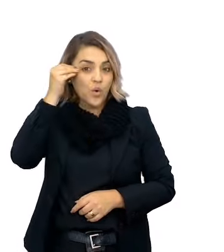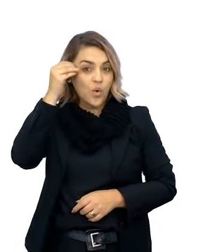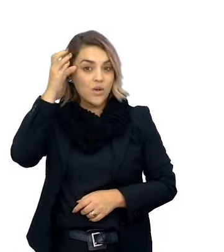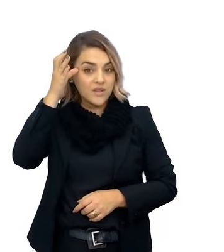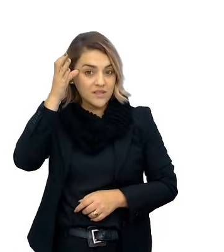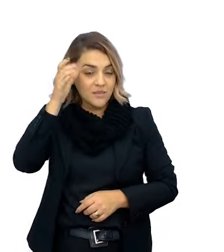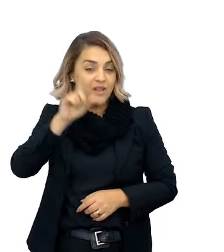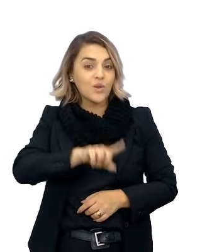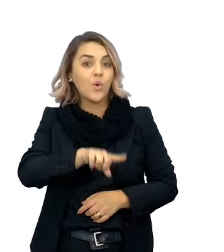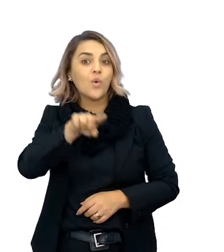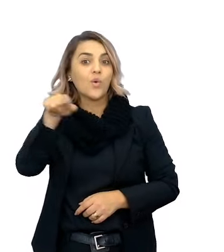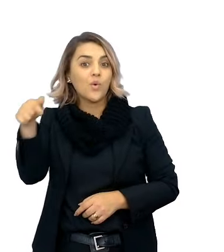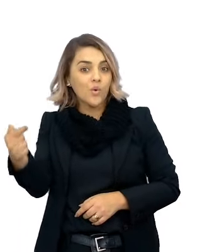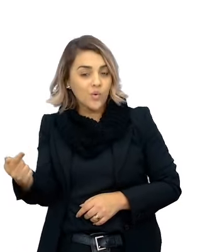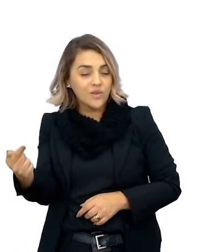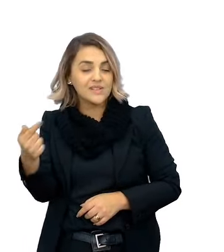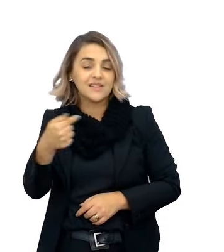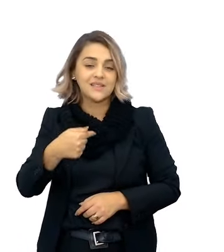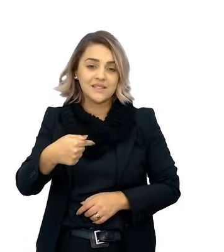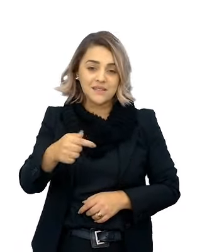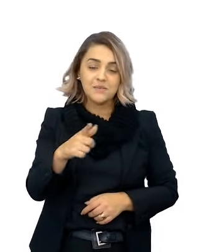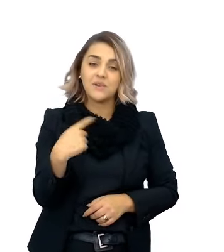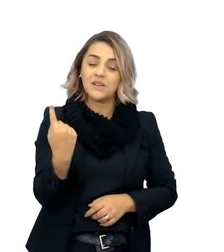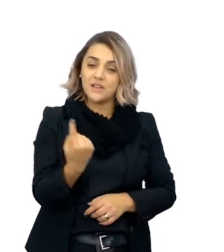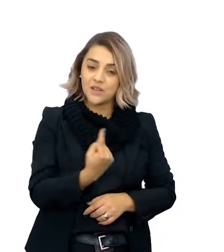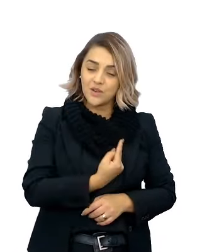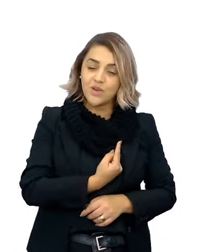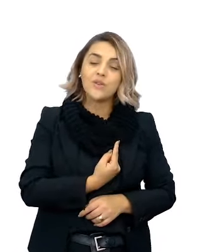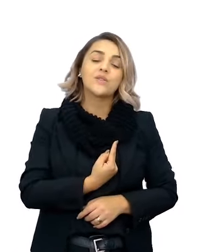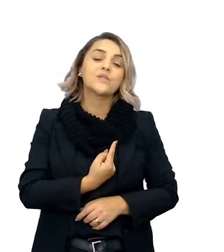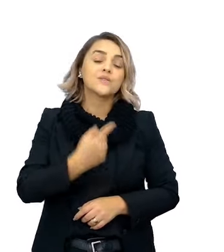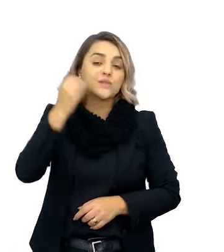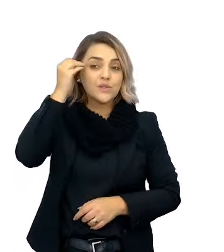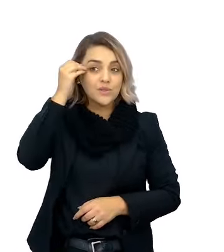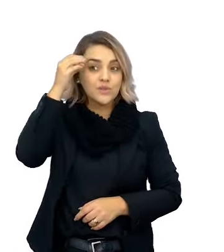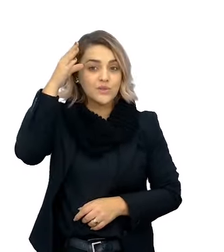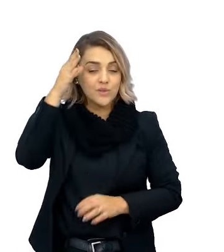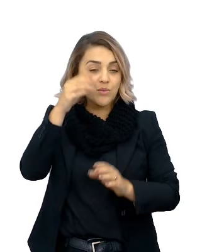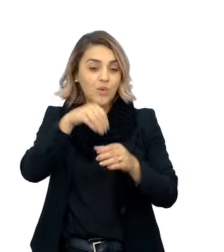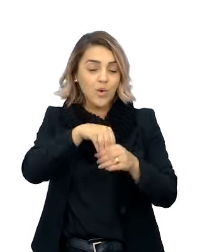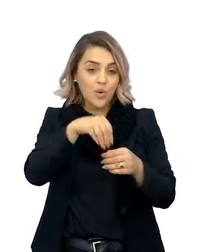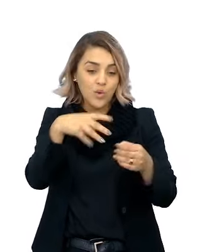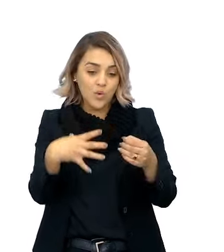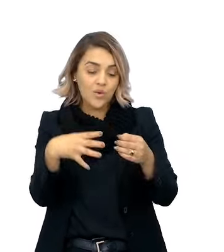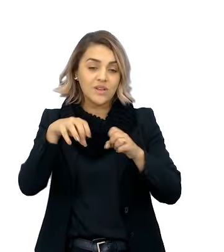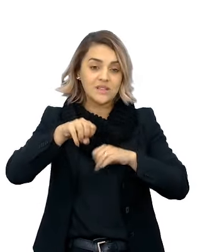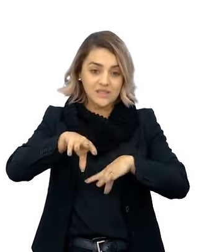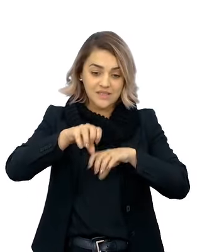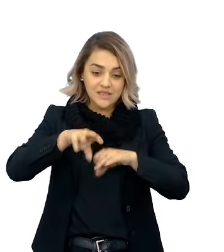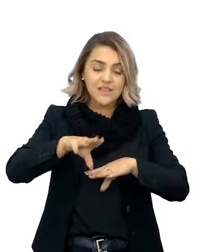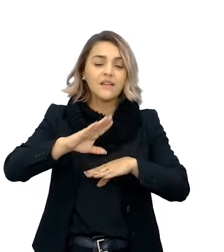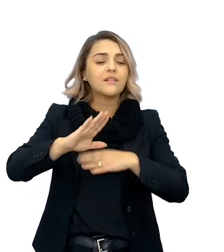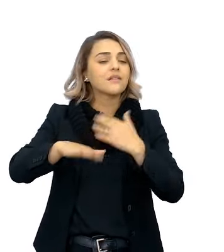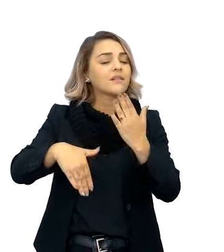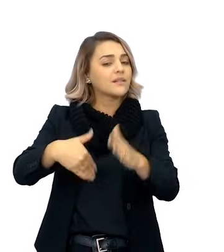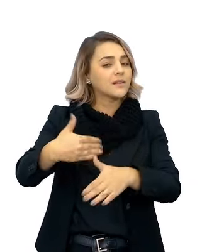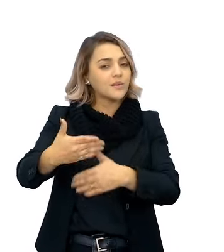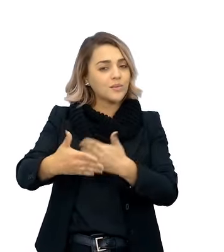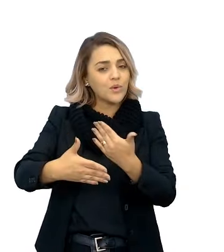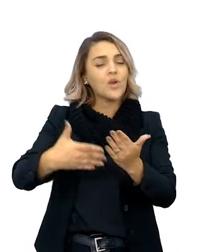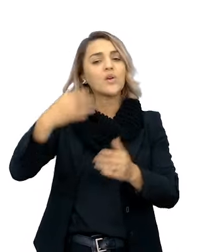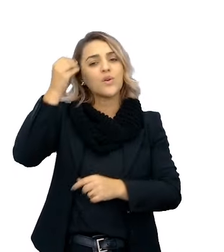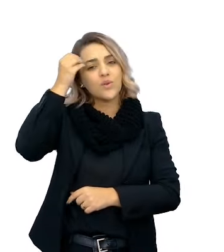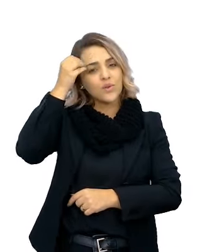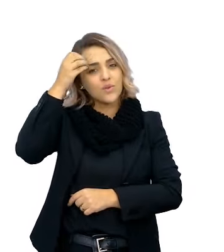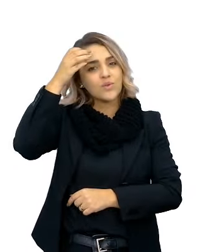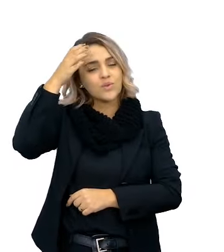na outra semana, nós trabalharemos com o conhecimento do conteúdo e ensino, e mais para frente, né, com